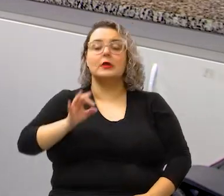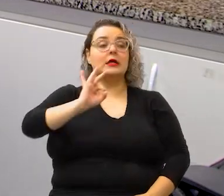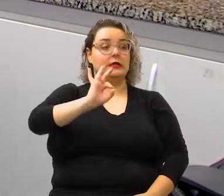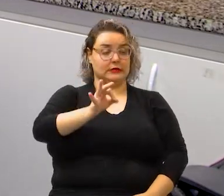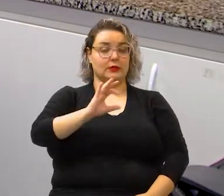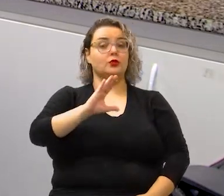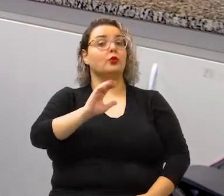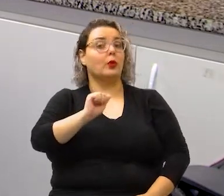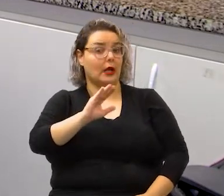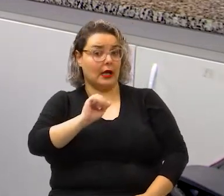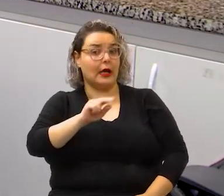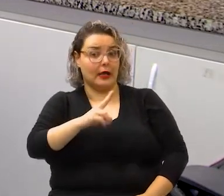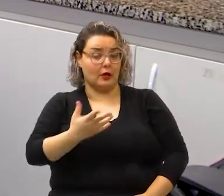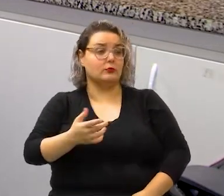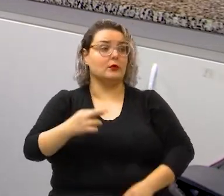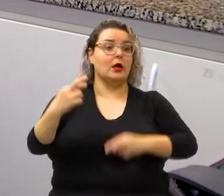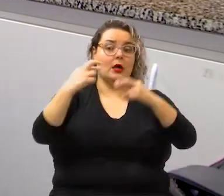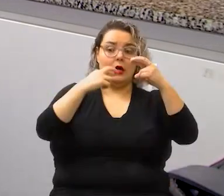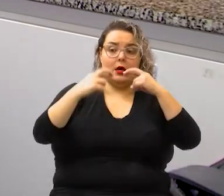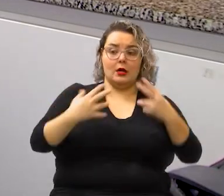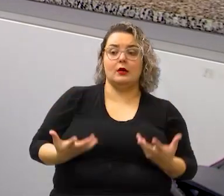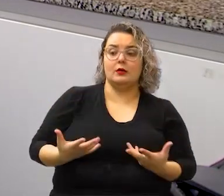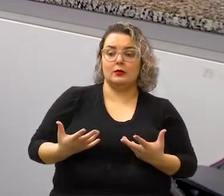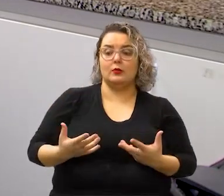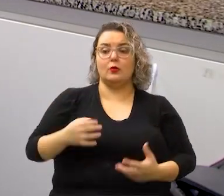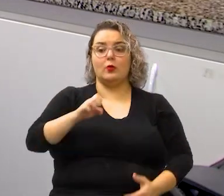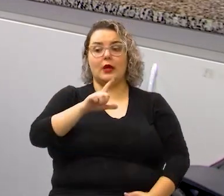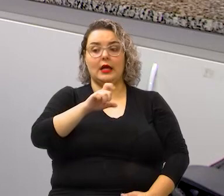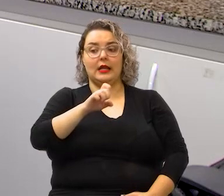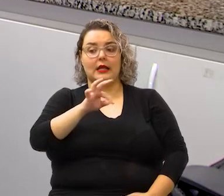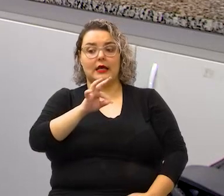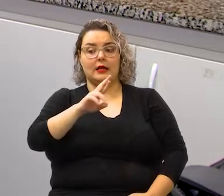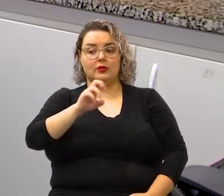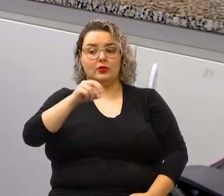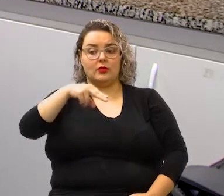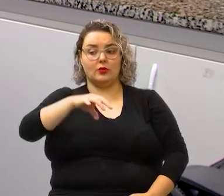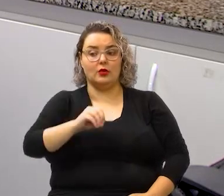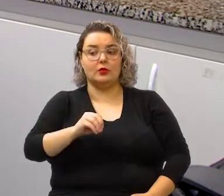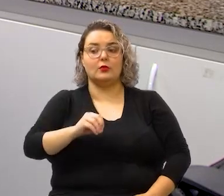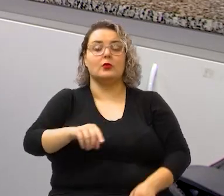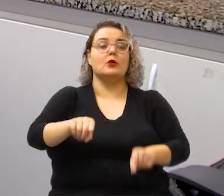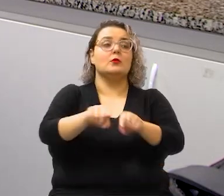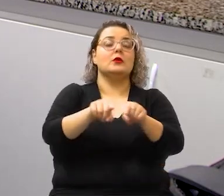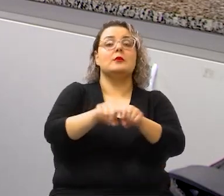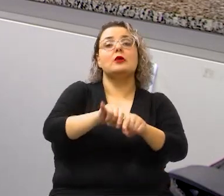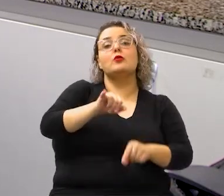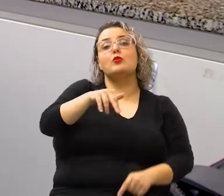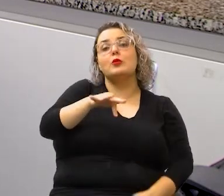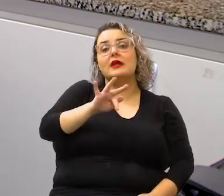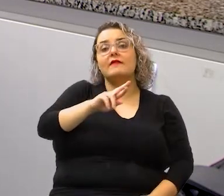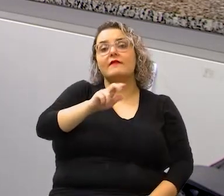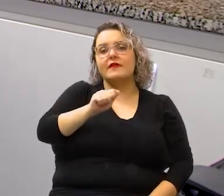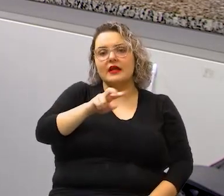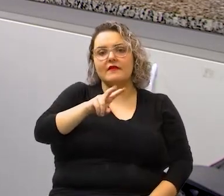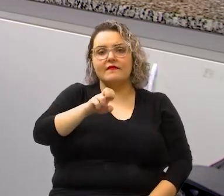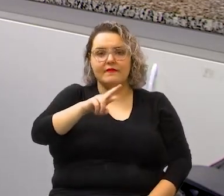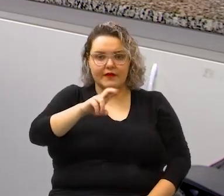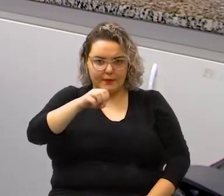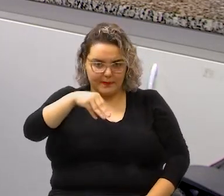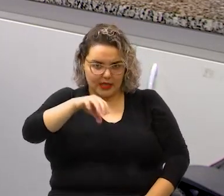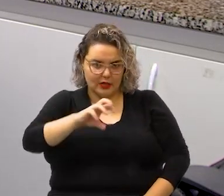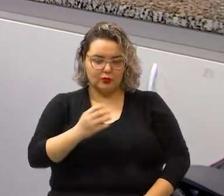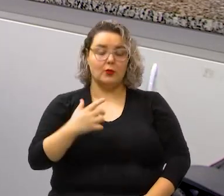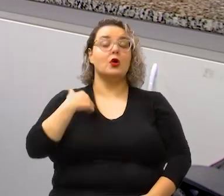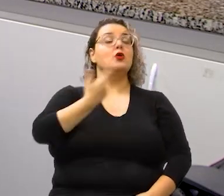Certo, no cacau analisamos tanto com o nariz eletrônico quanto a espectroscopia no infravermelho próximo, e o